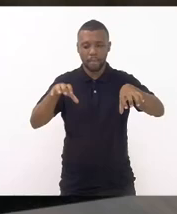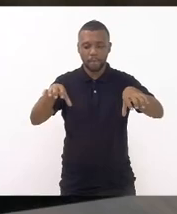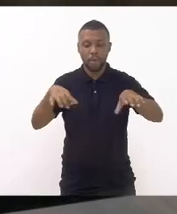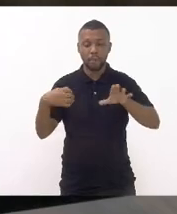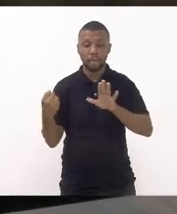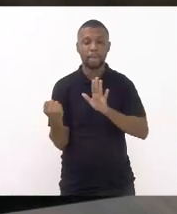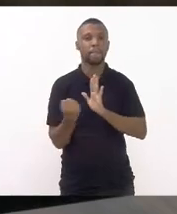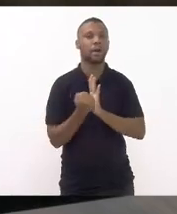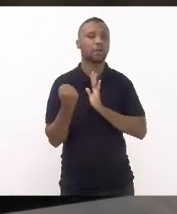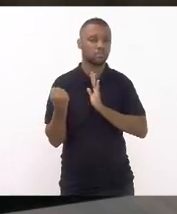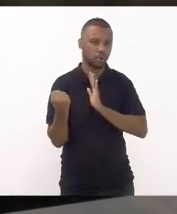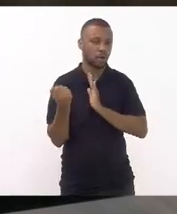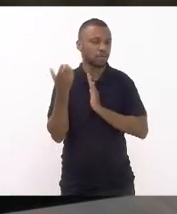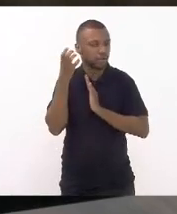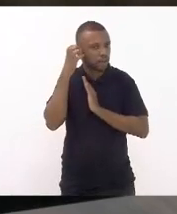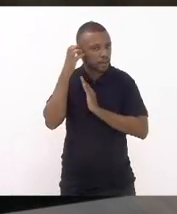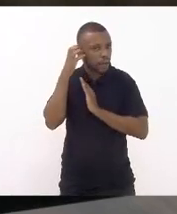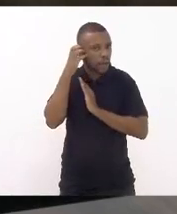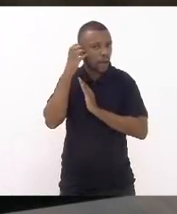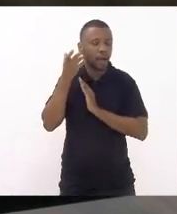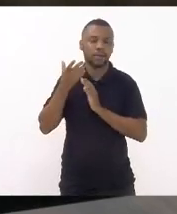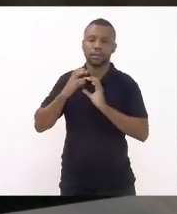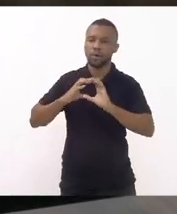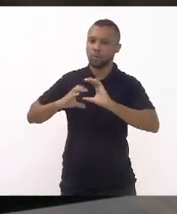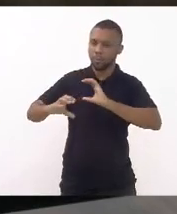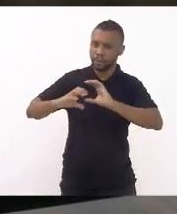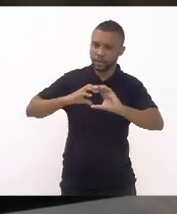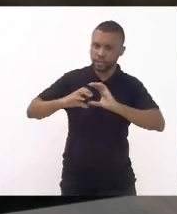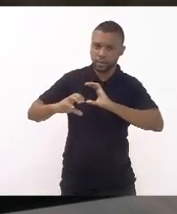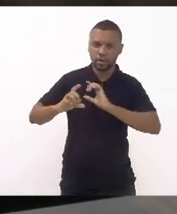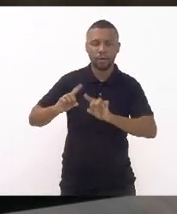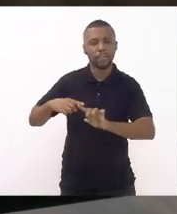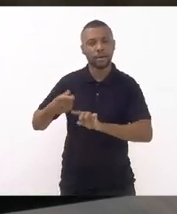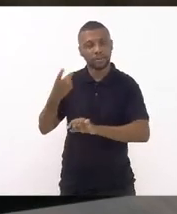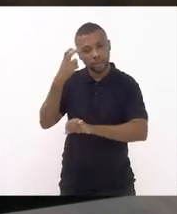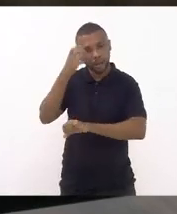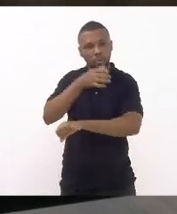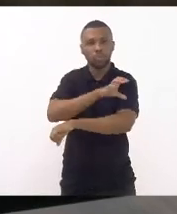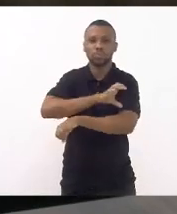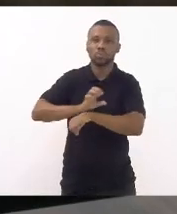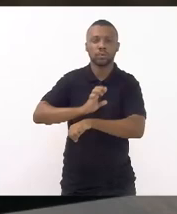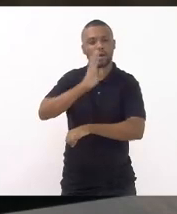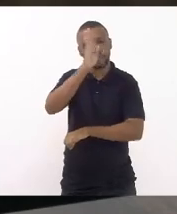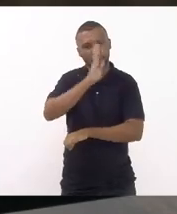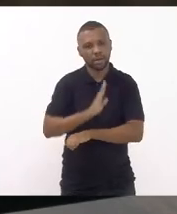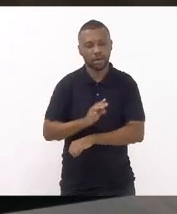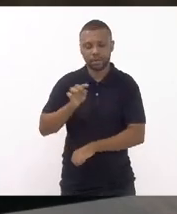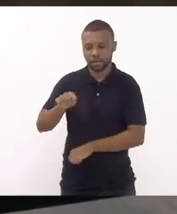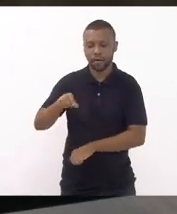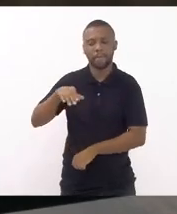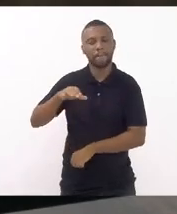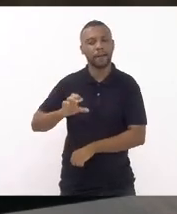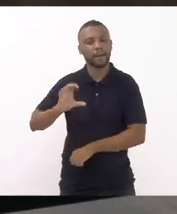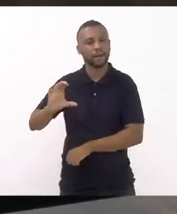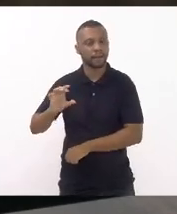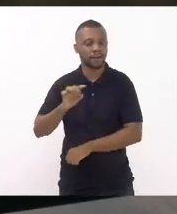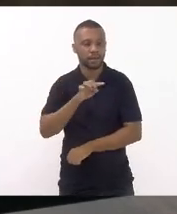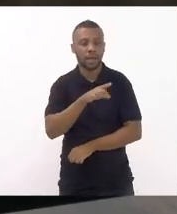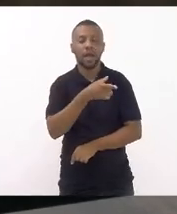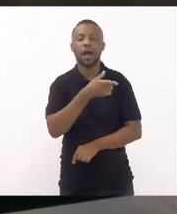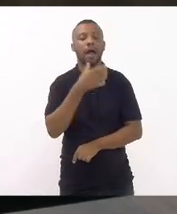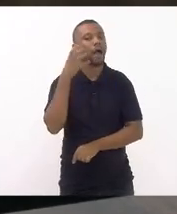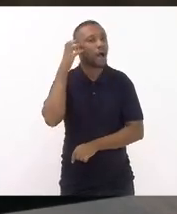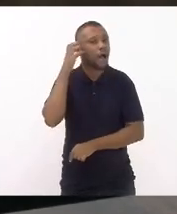patrimônios da radiofonia, da comunicação e da cultura brasileiras, que são a Rádio MEC, objeto desse projeto, e a